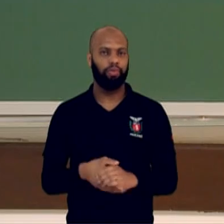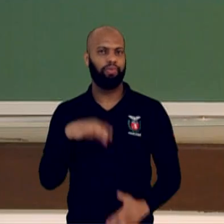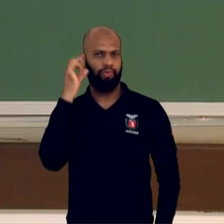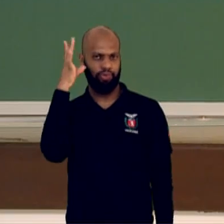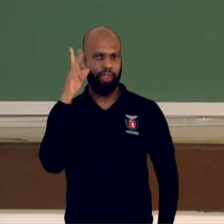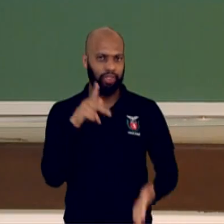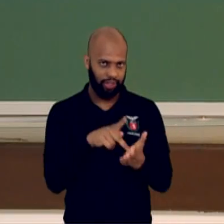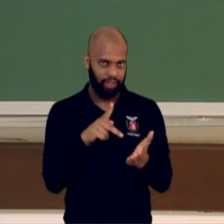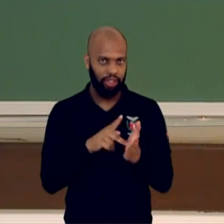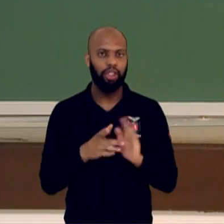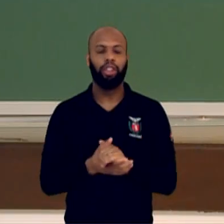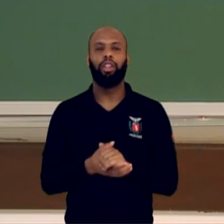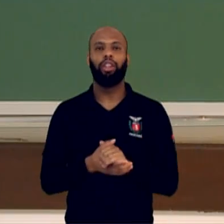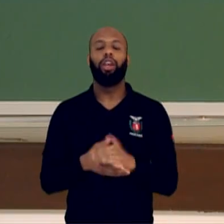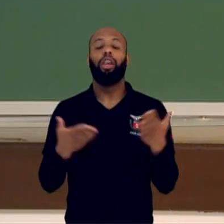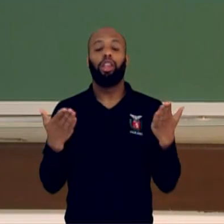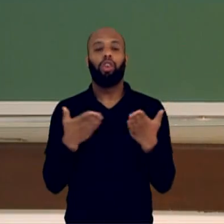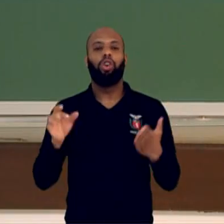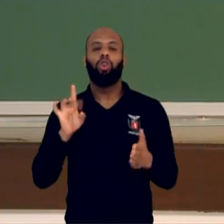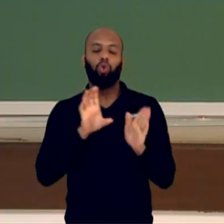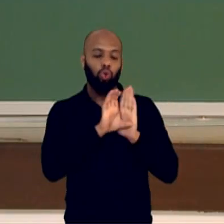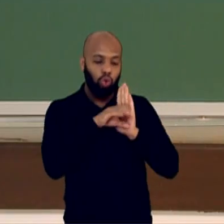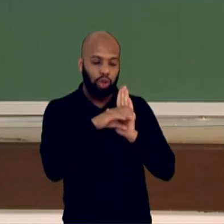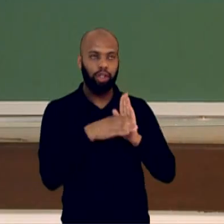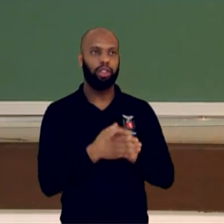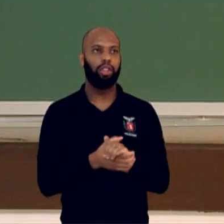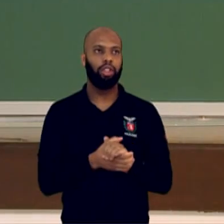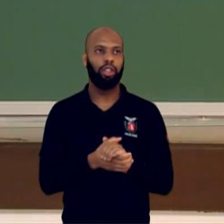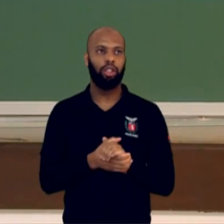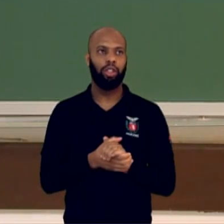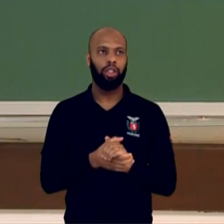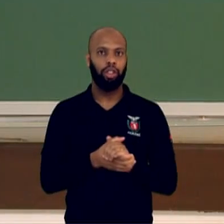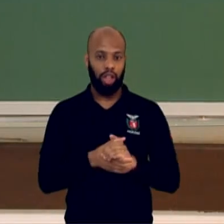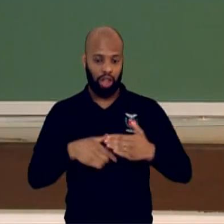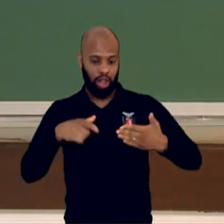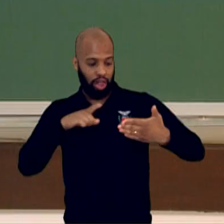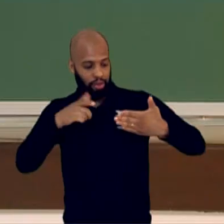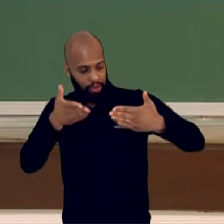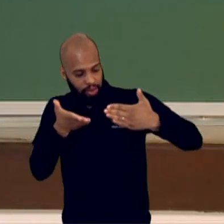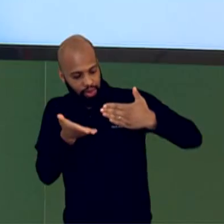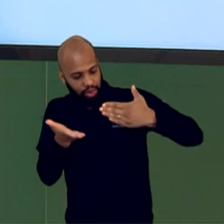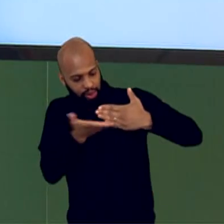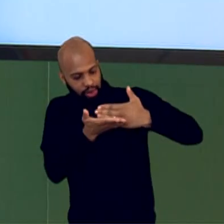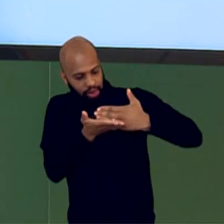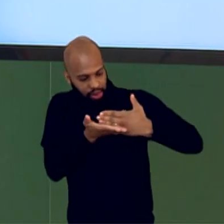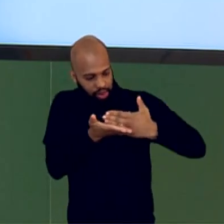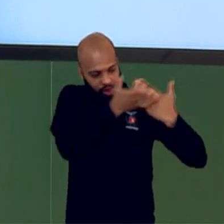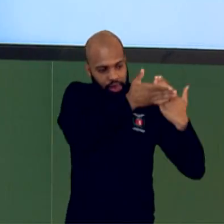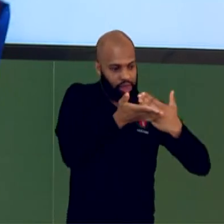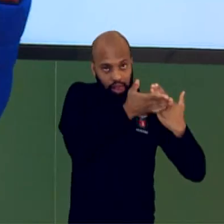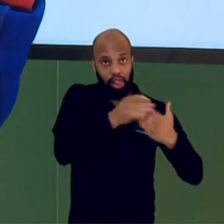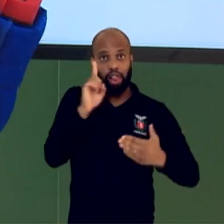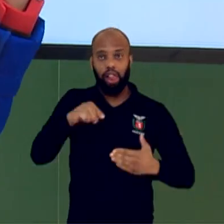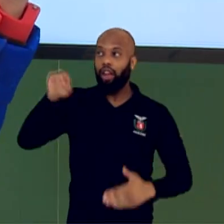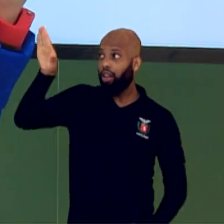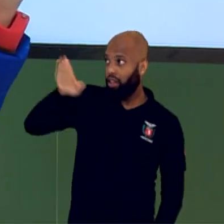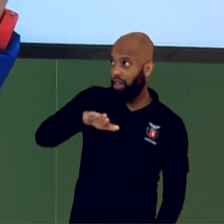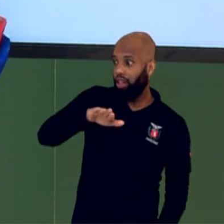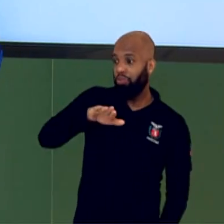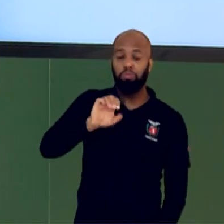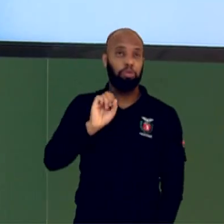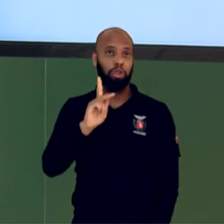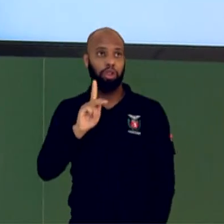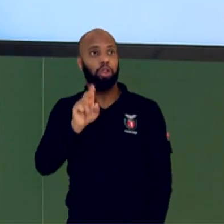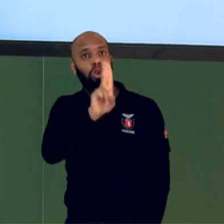Bem facinho essa também, né? Só conceitual. Cunha é um tipo de plano inclinado? Até aqui tudo bem.